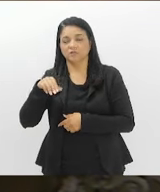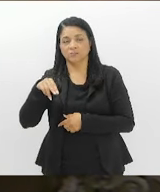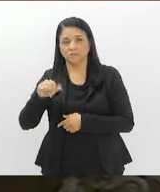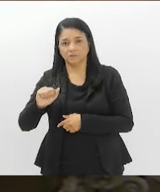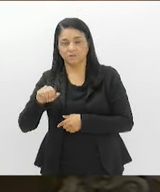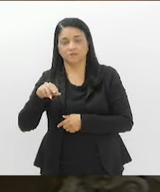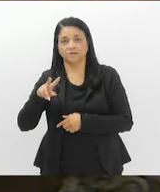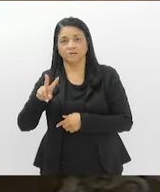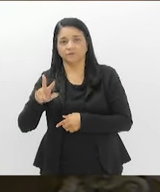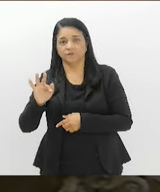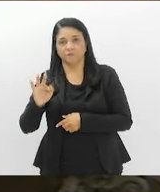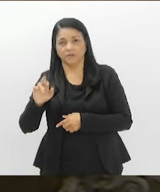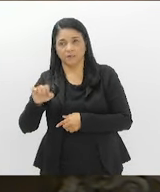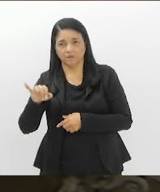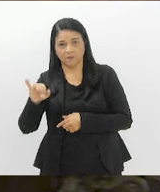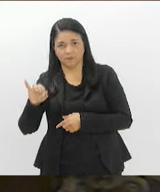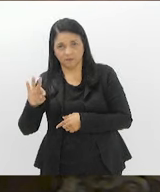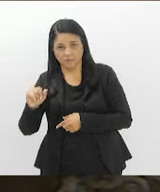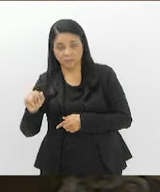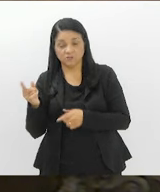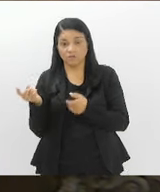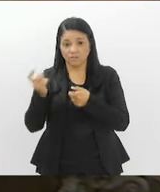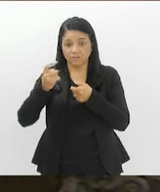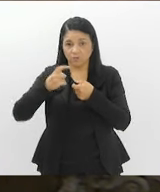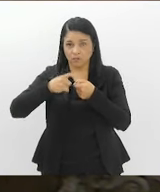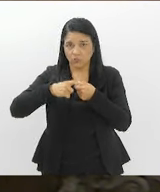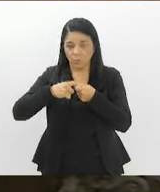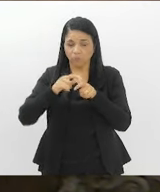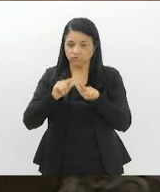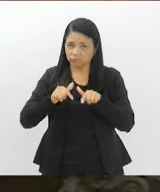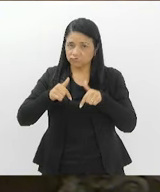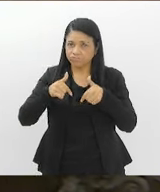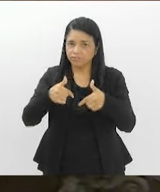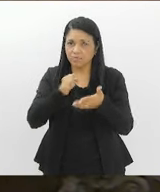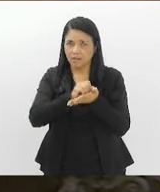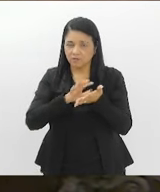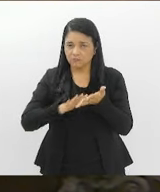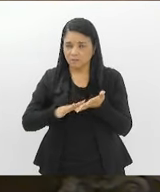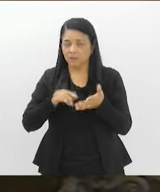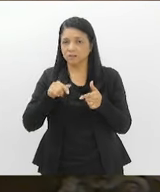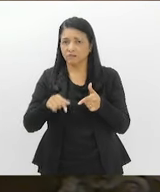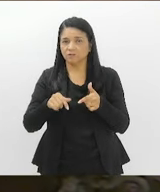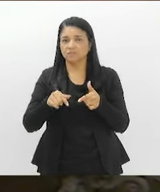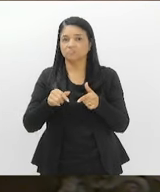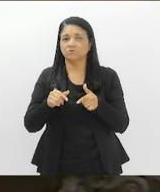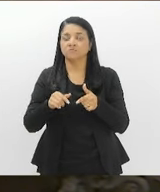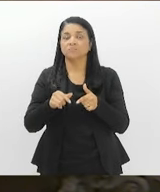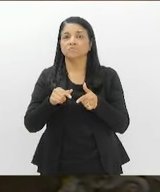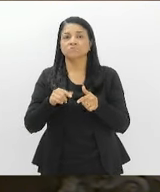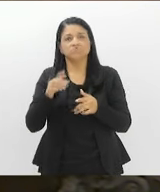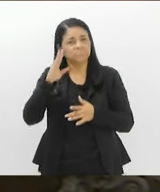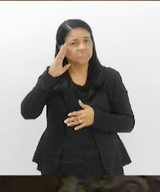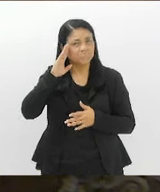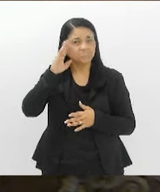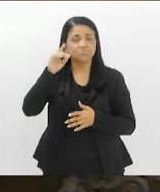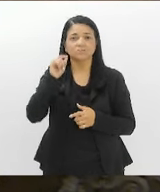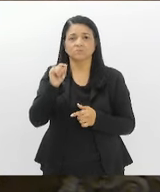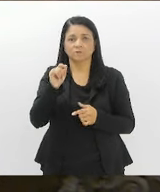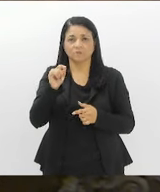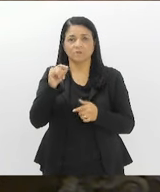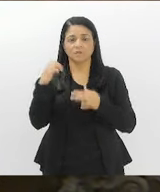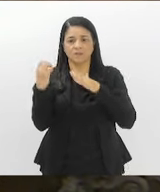Francis, acordou e retomou a sua atividade para desempenhar um contraponto fundamental na